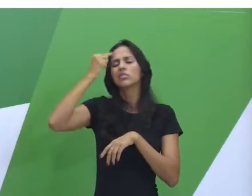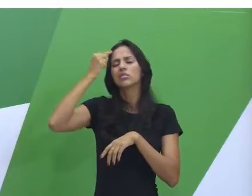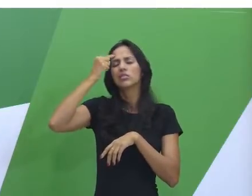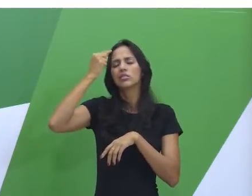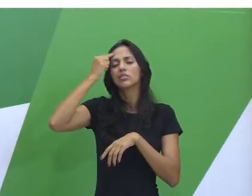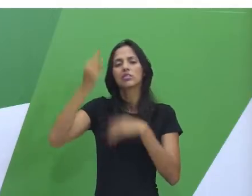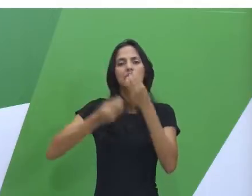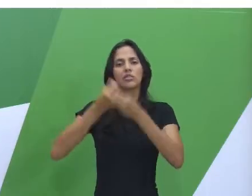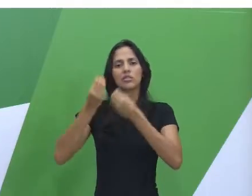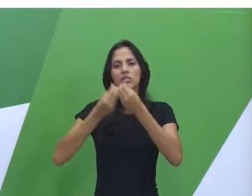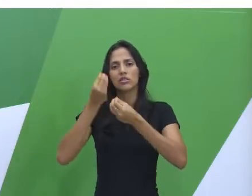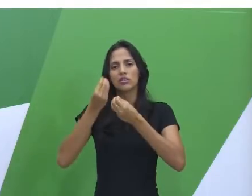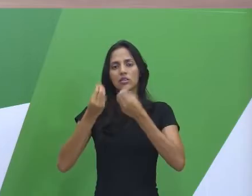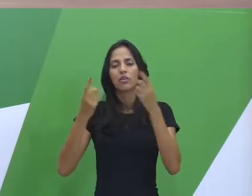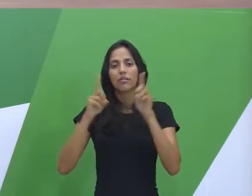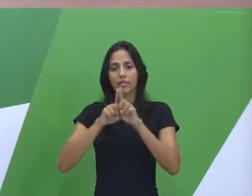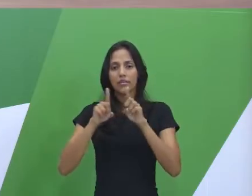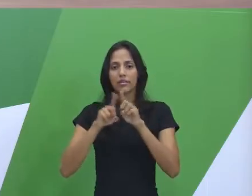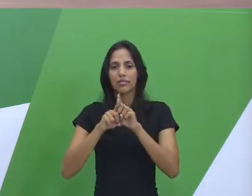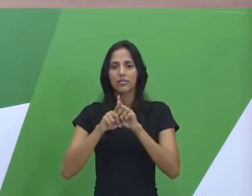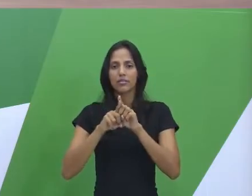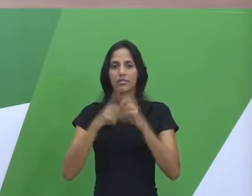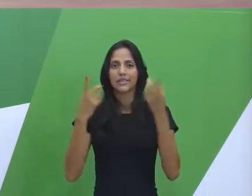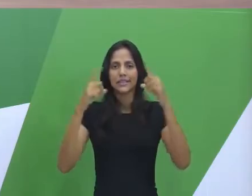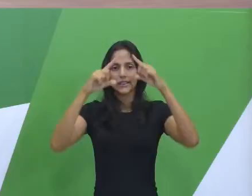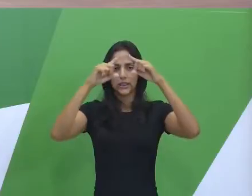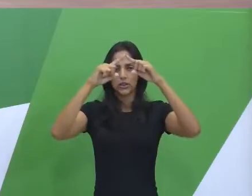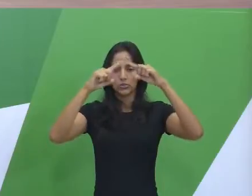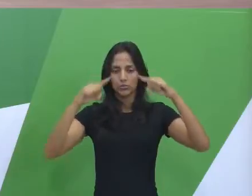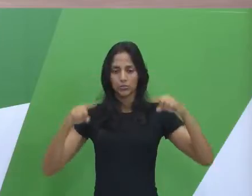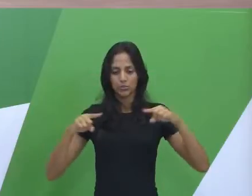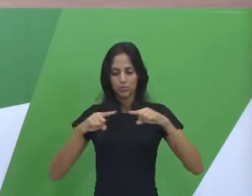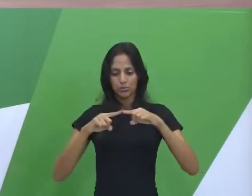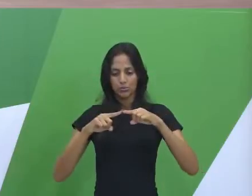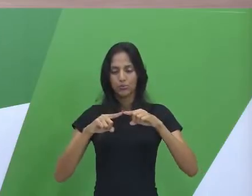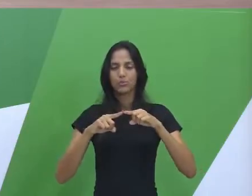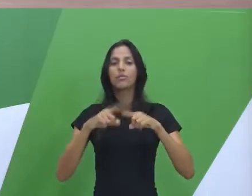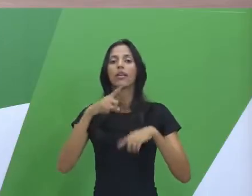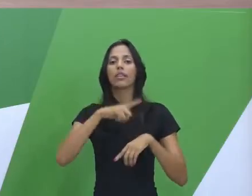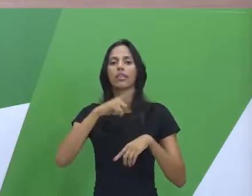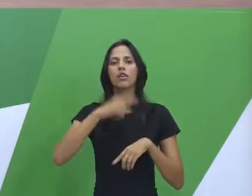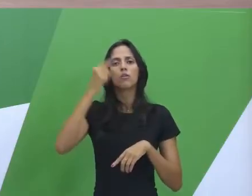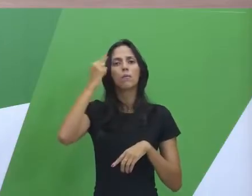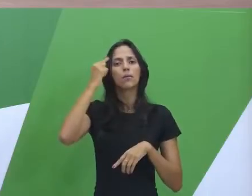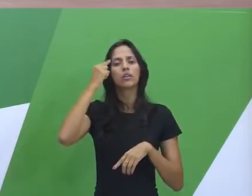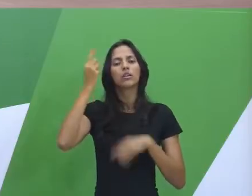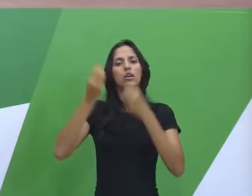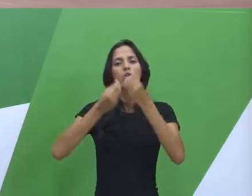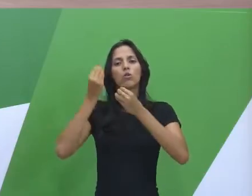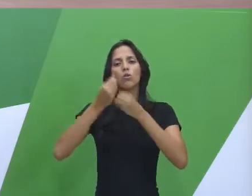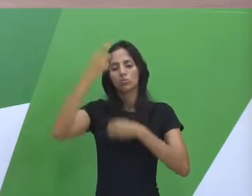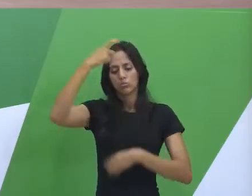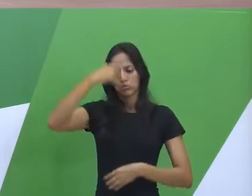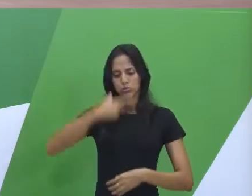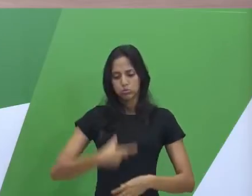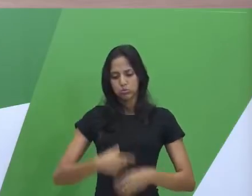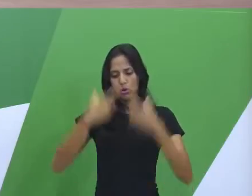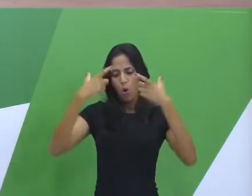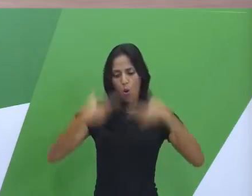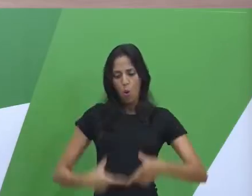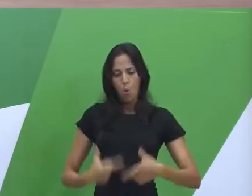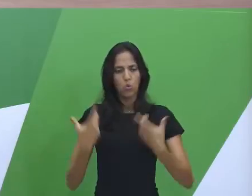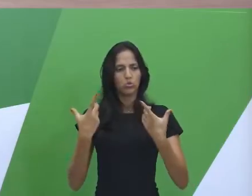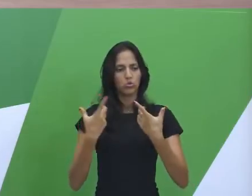ao atacar um problema de trigonometria é a tua posição. Onde eu estou